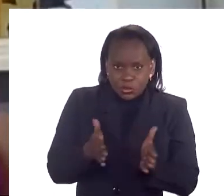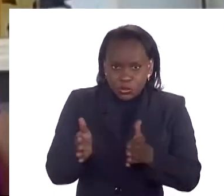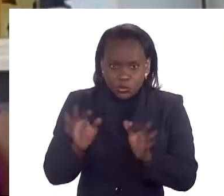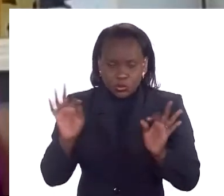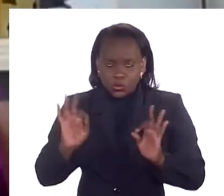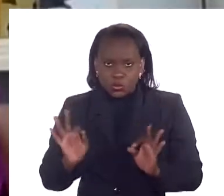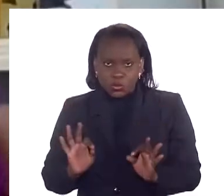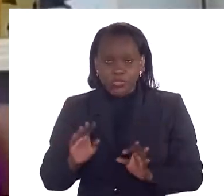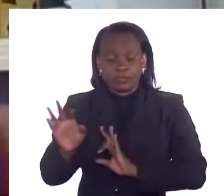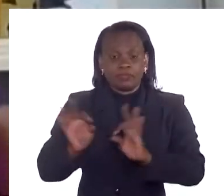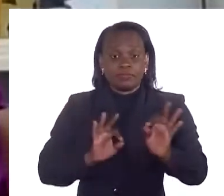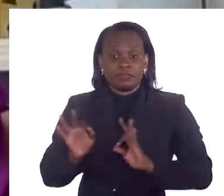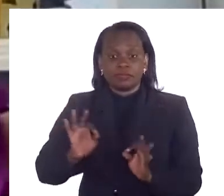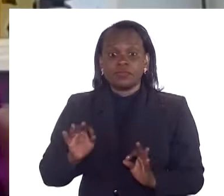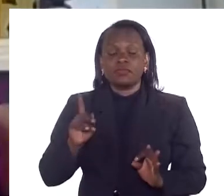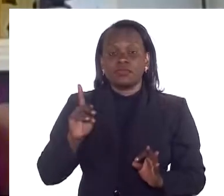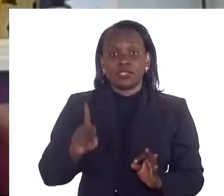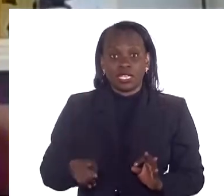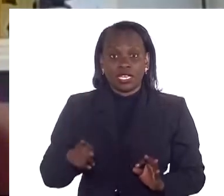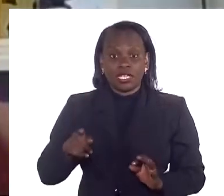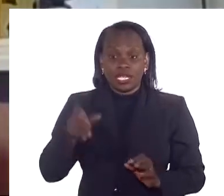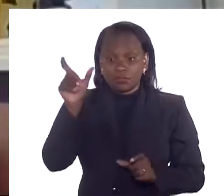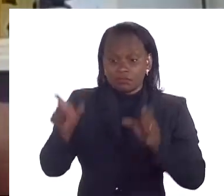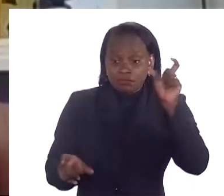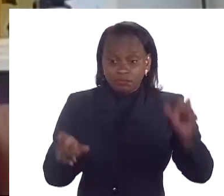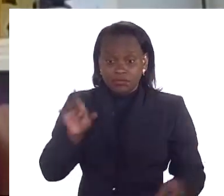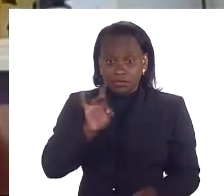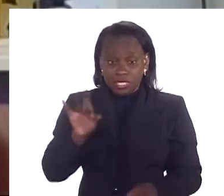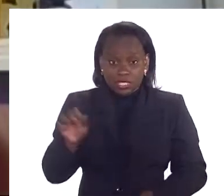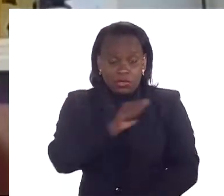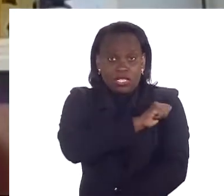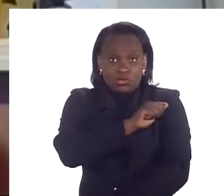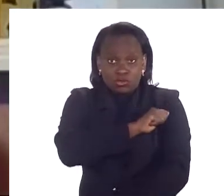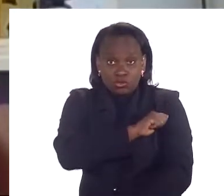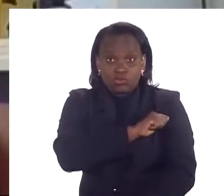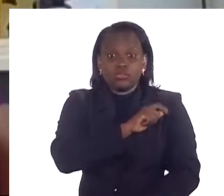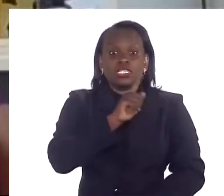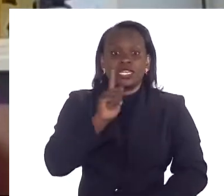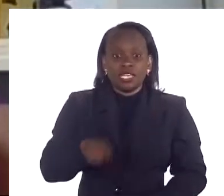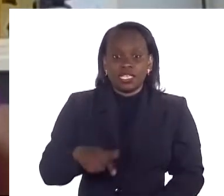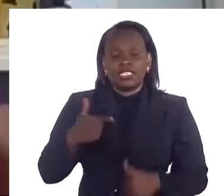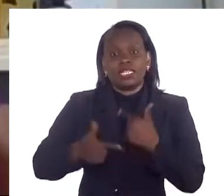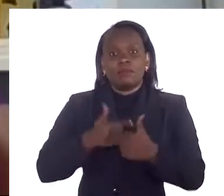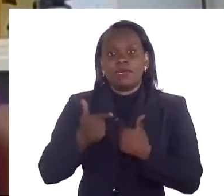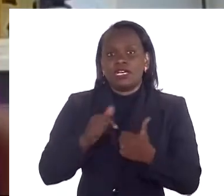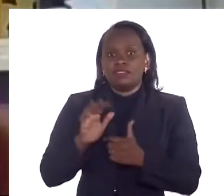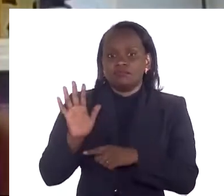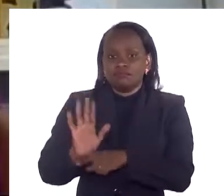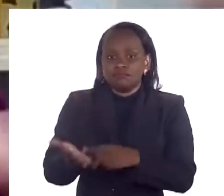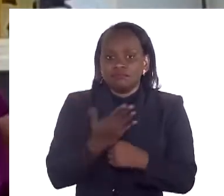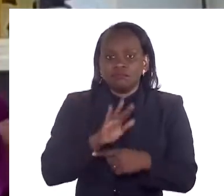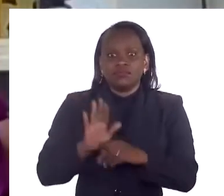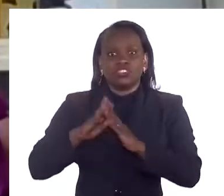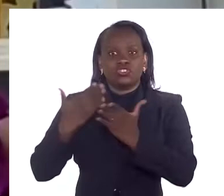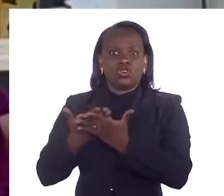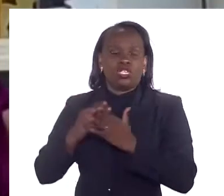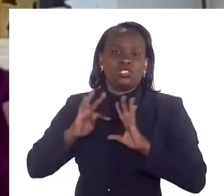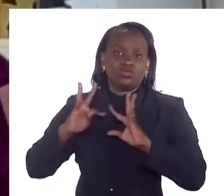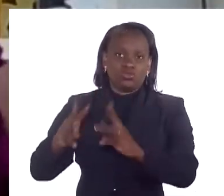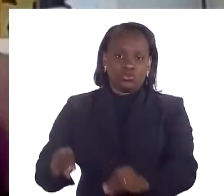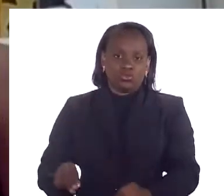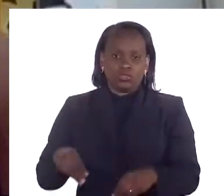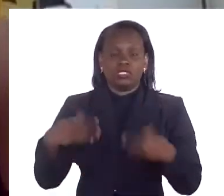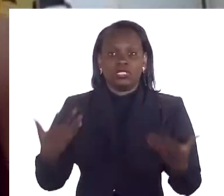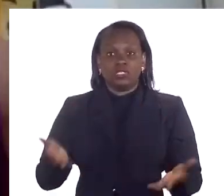caminho, né, então, esse planejamento, né, o planejamento personalizado para um aluno, ele é um trabalho colaborativo da escola.